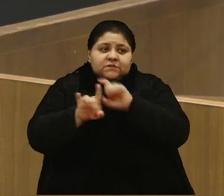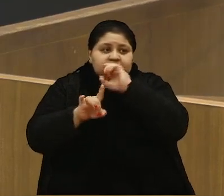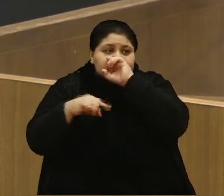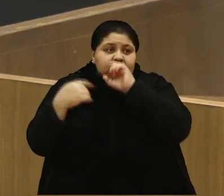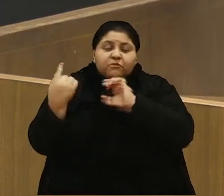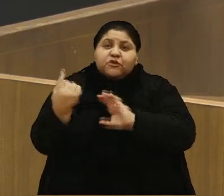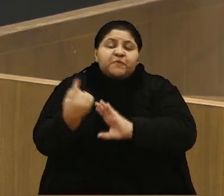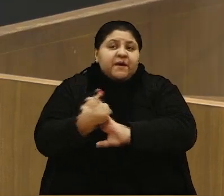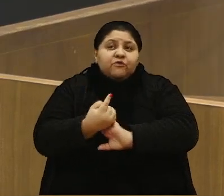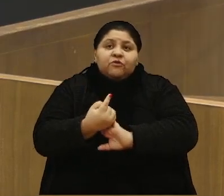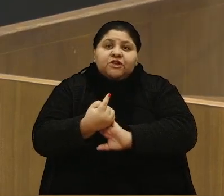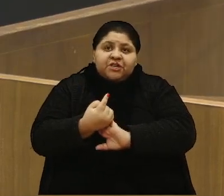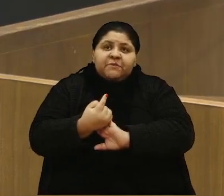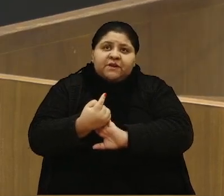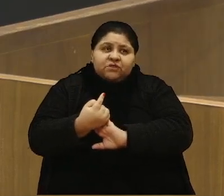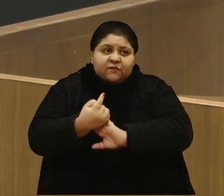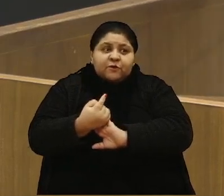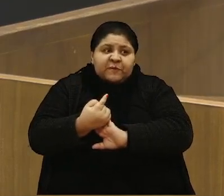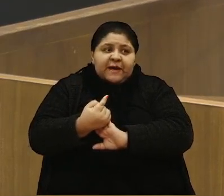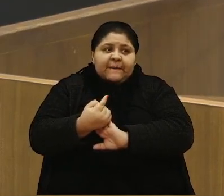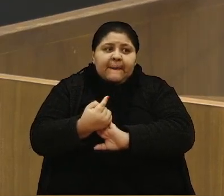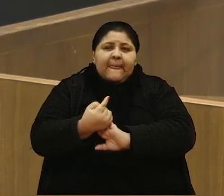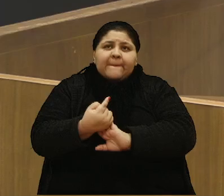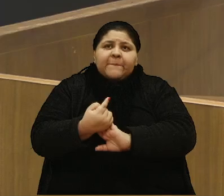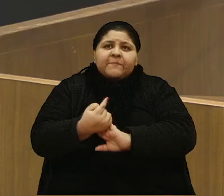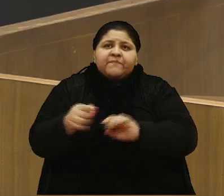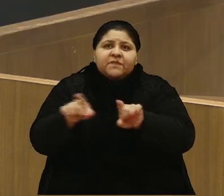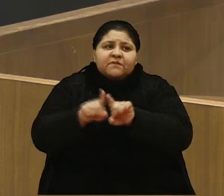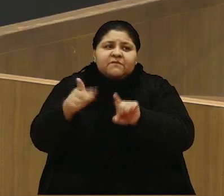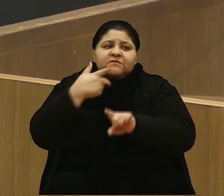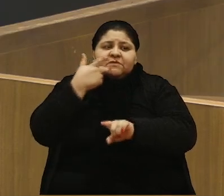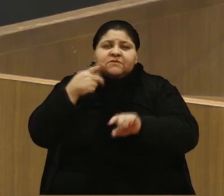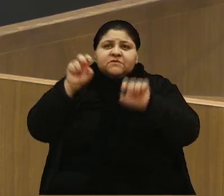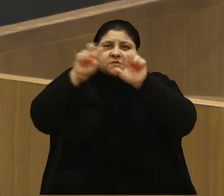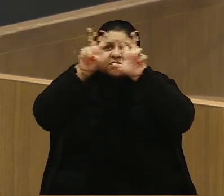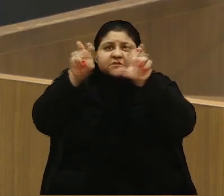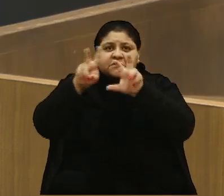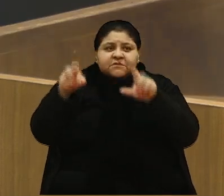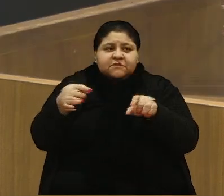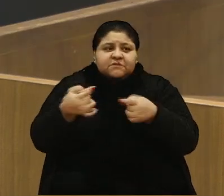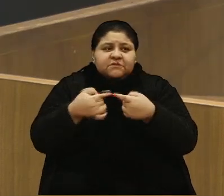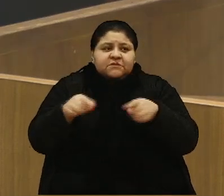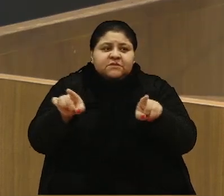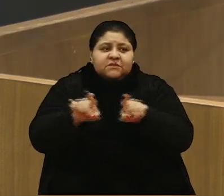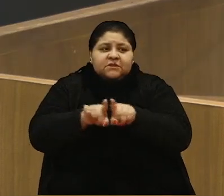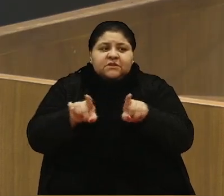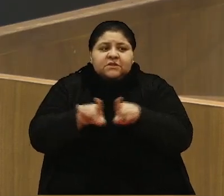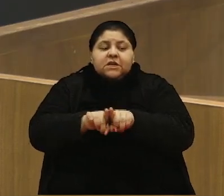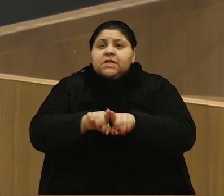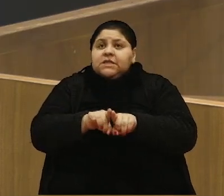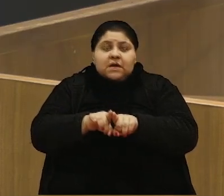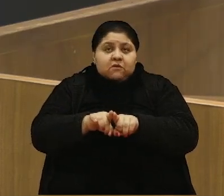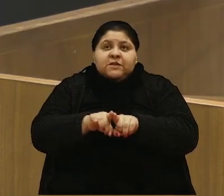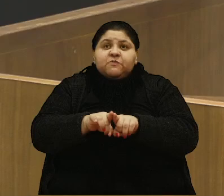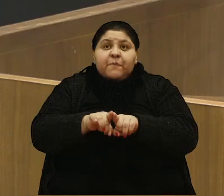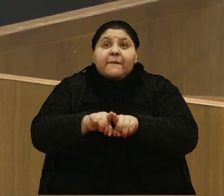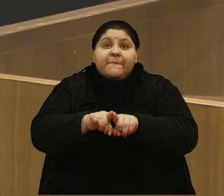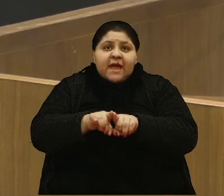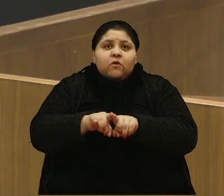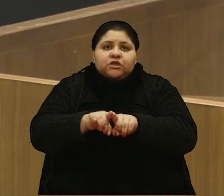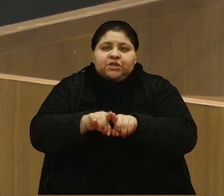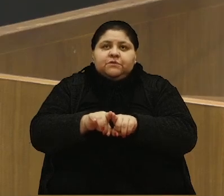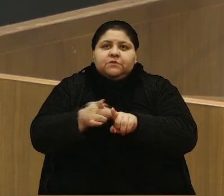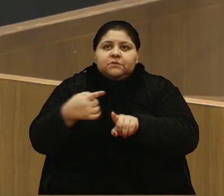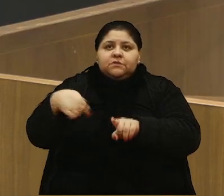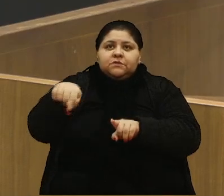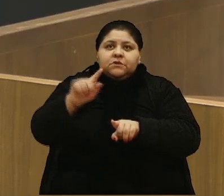que também pode fazer perder vidas. Eu não queria trazer esse assunto aqui, mas como eles apelam, falam de vidas e fazem juízo de valor